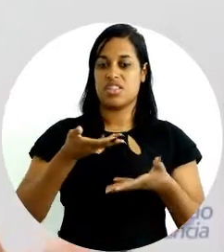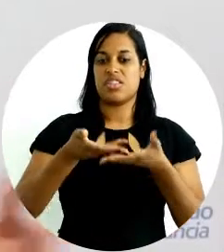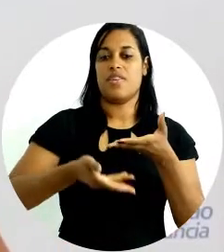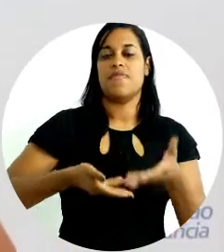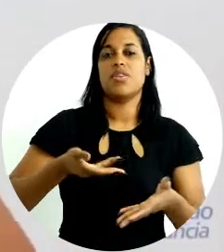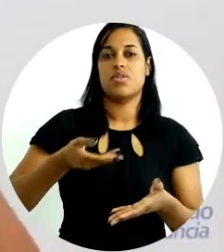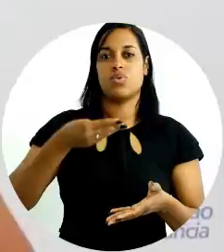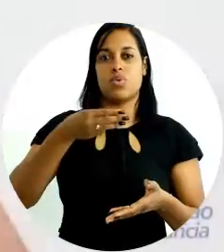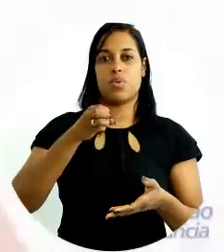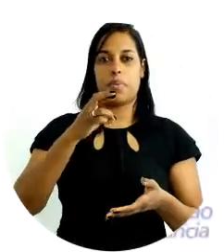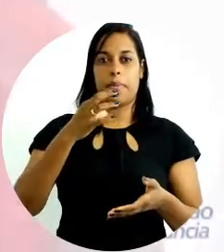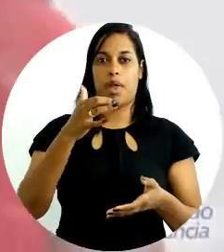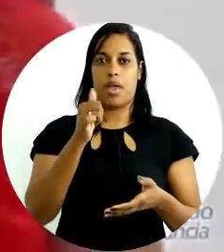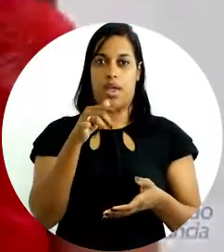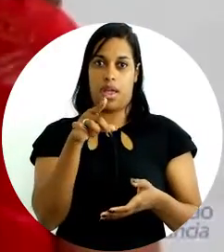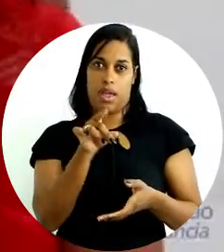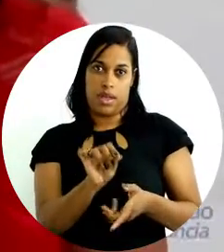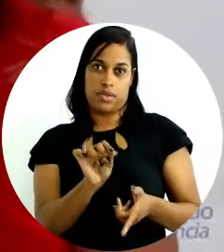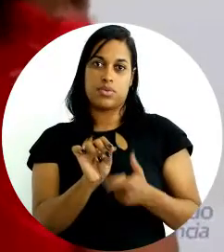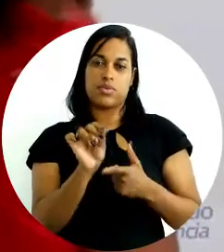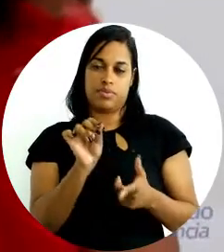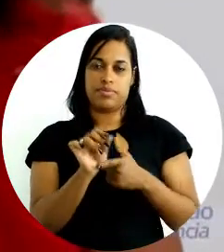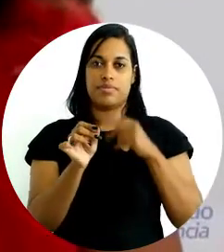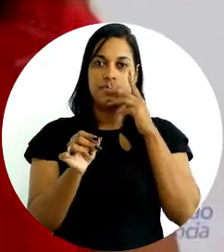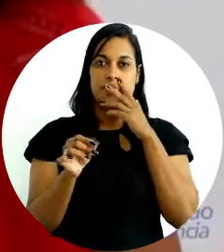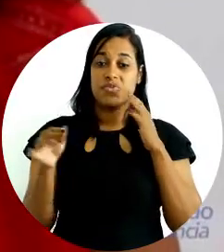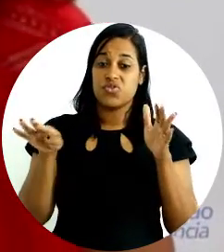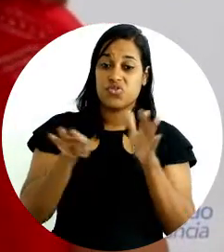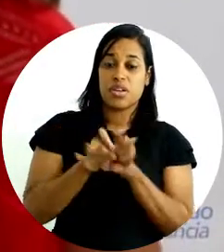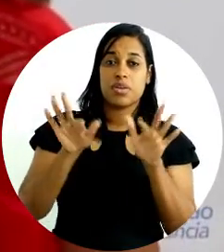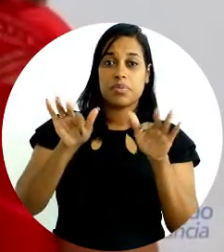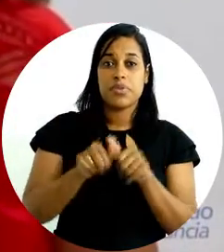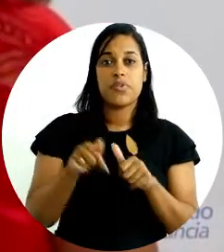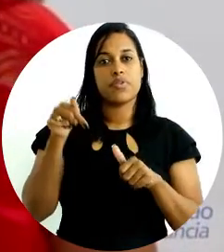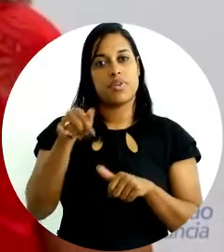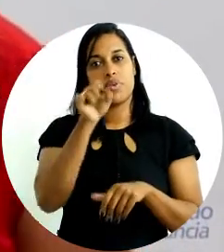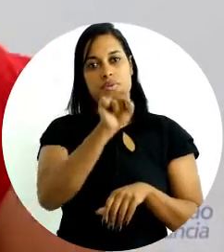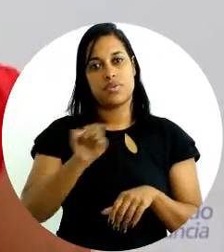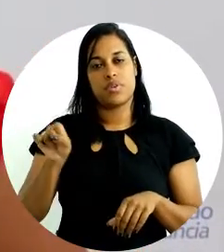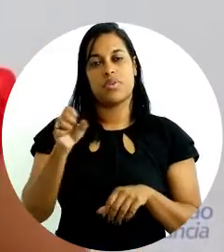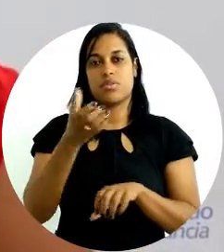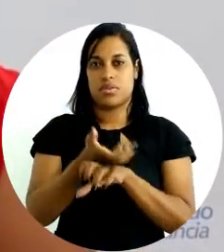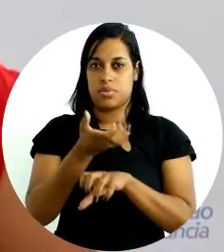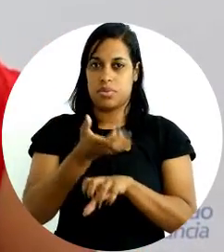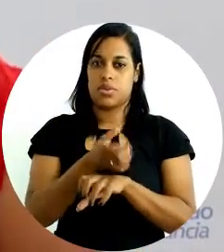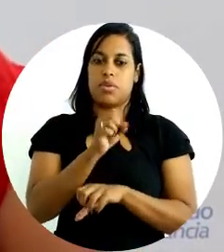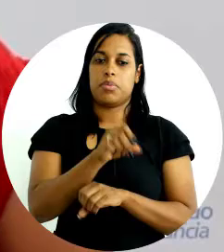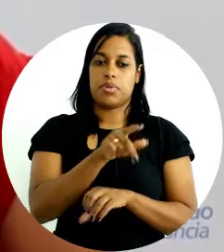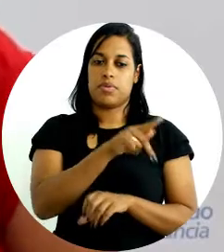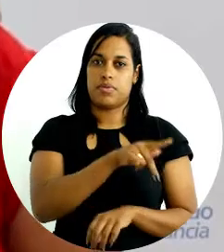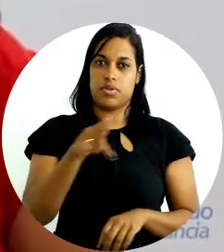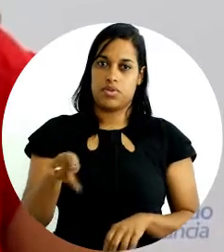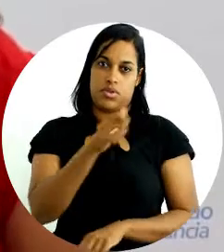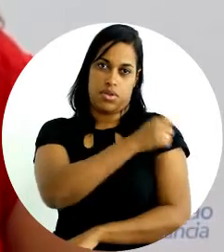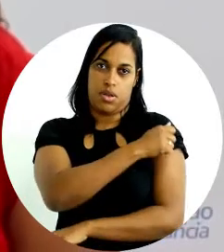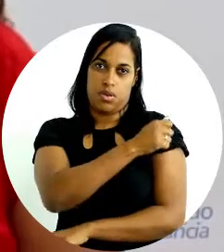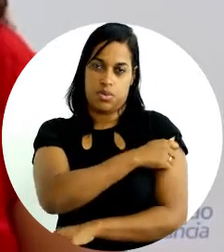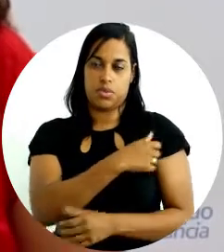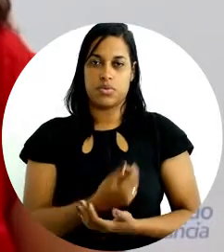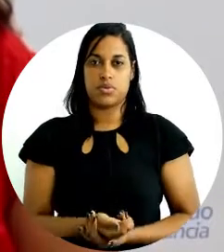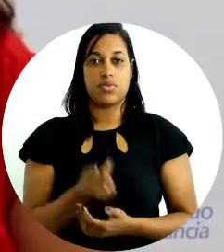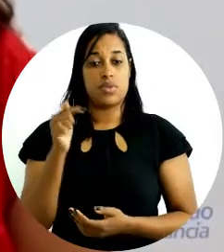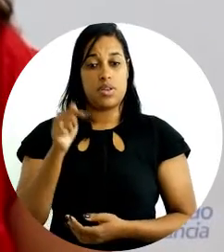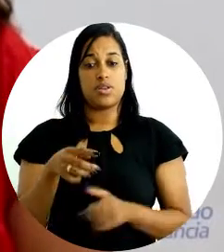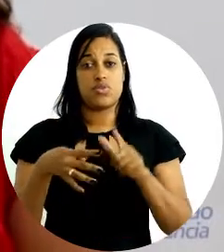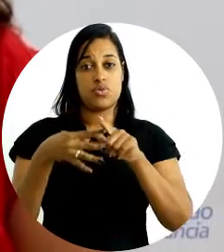a serviço do mercado. Mas enfim, amigos, chegamos ao final do nosso módulo Educadores e Educandos,